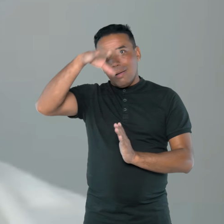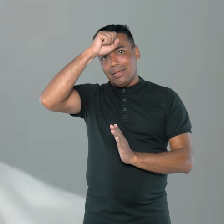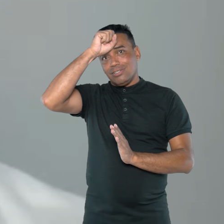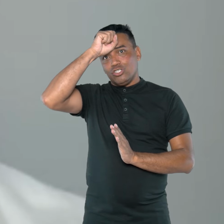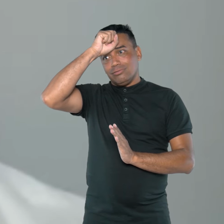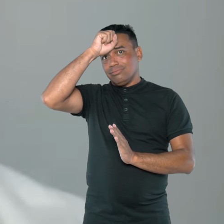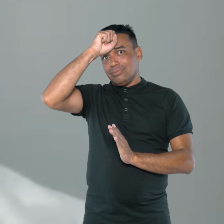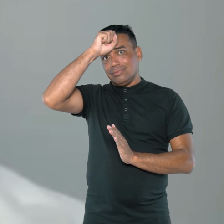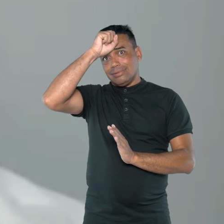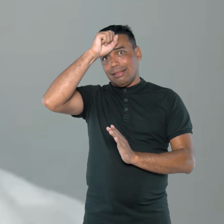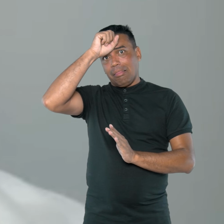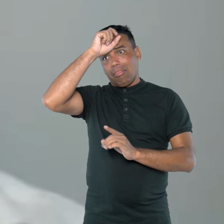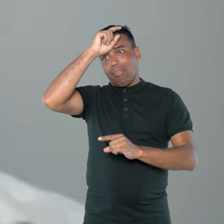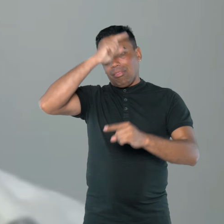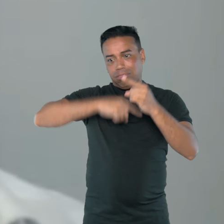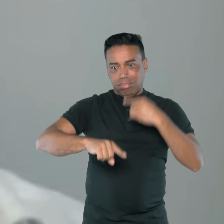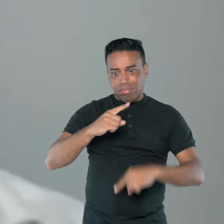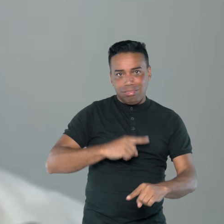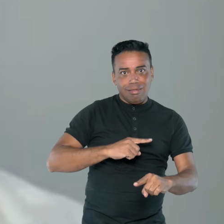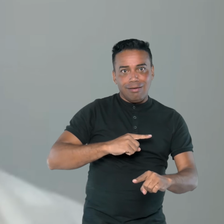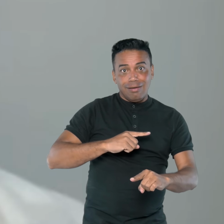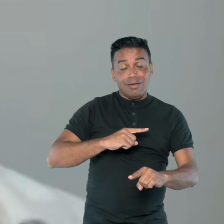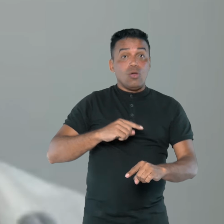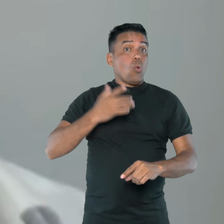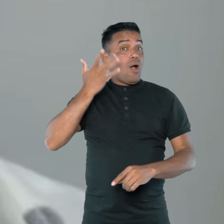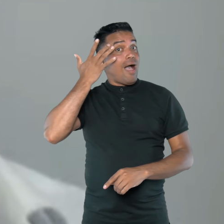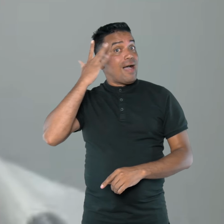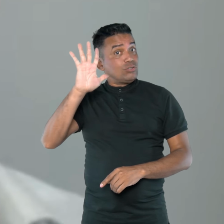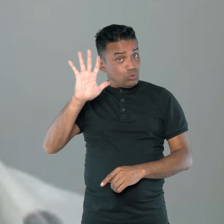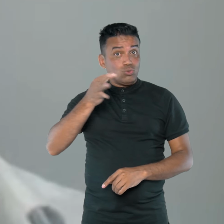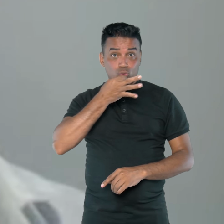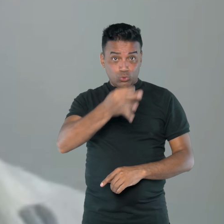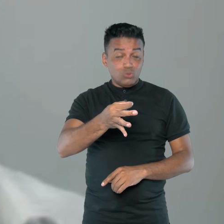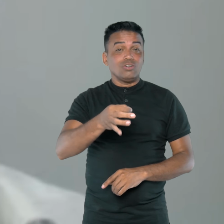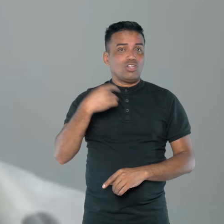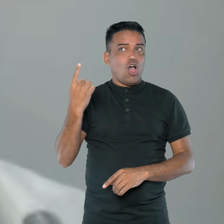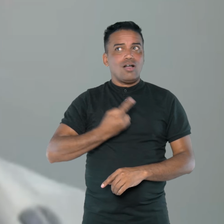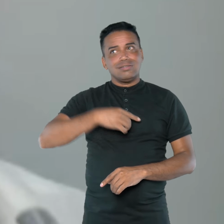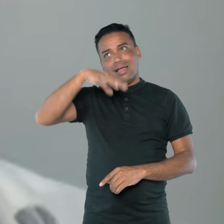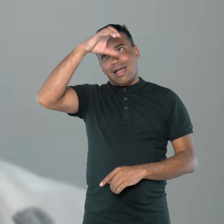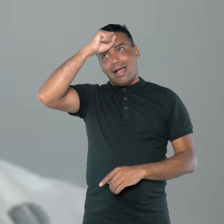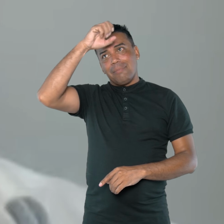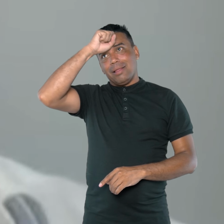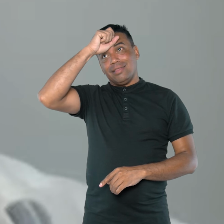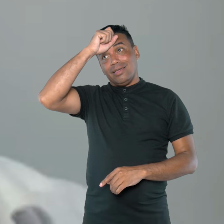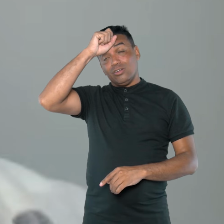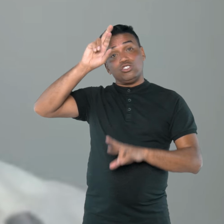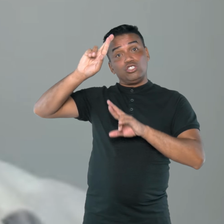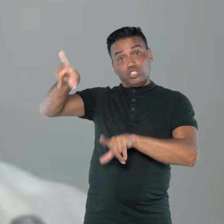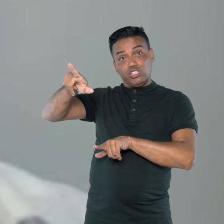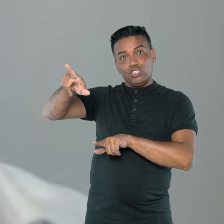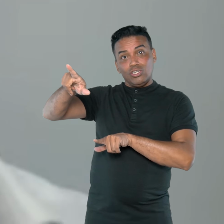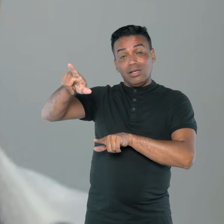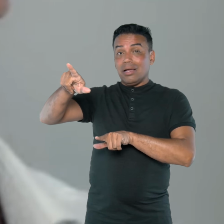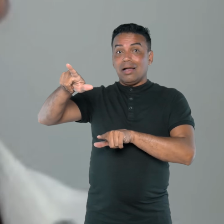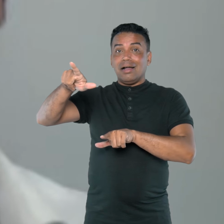acho que a gente está muito mais desaprendendo as coisas do que aprendendo, né, dentro desses